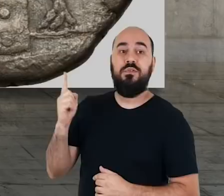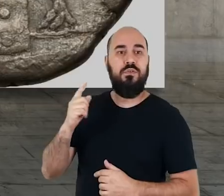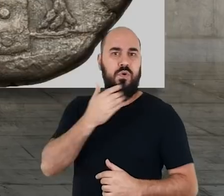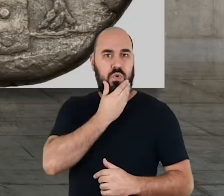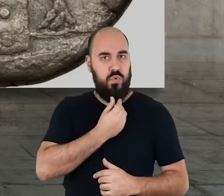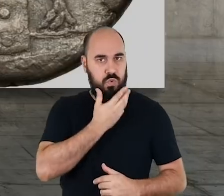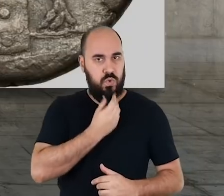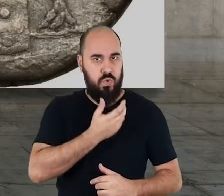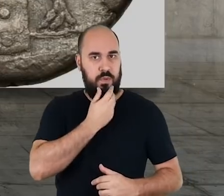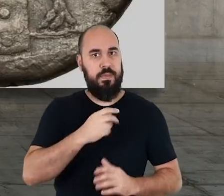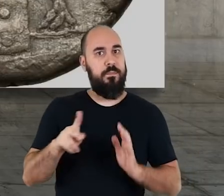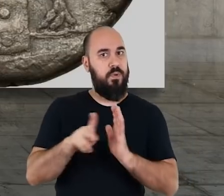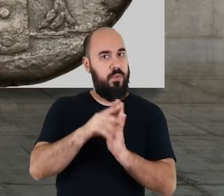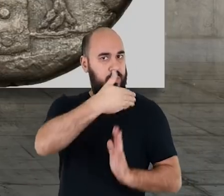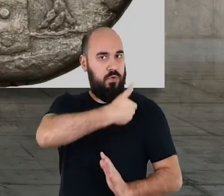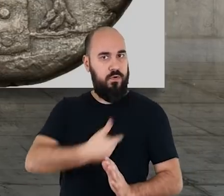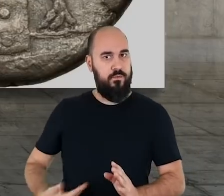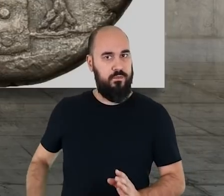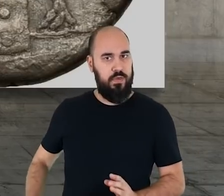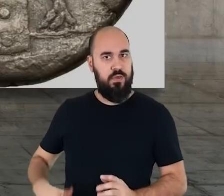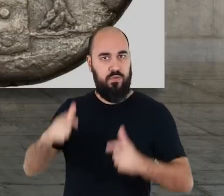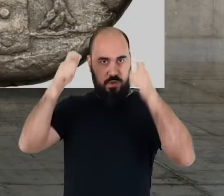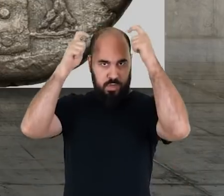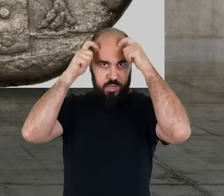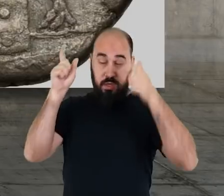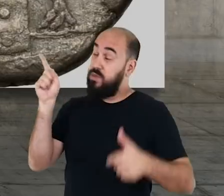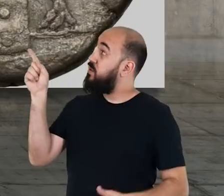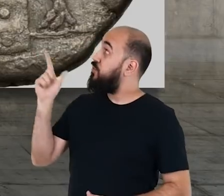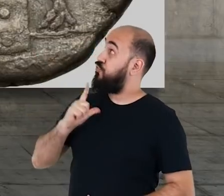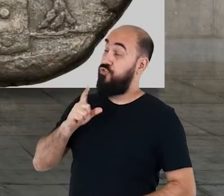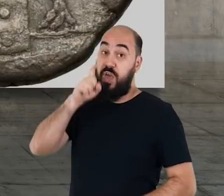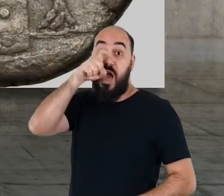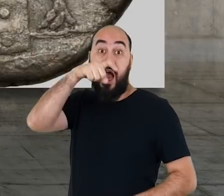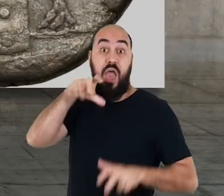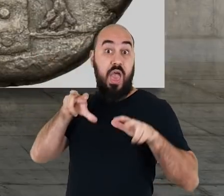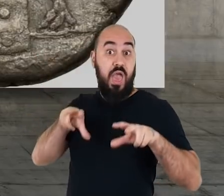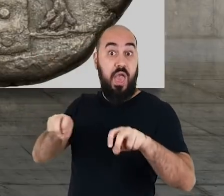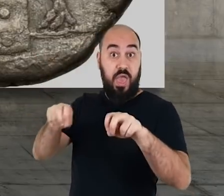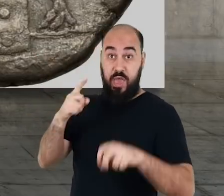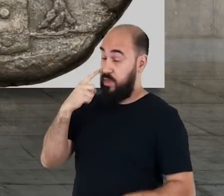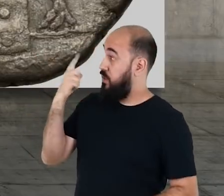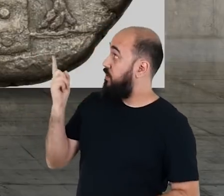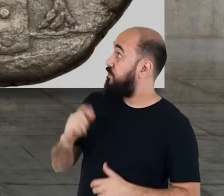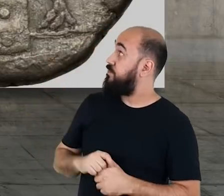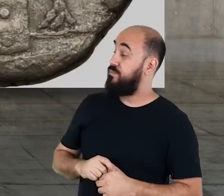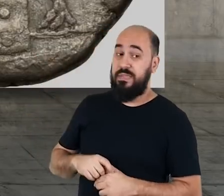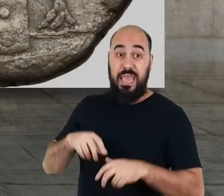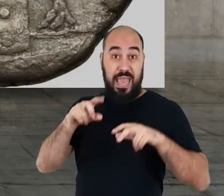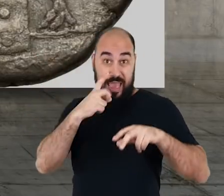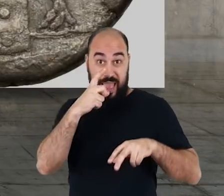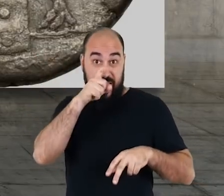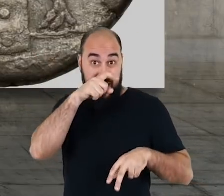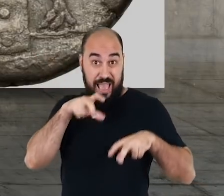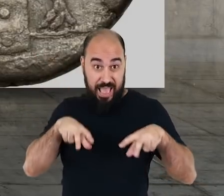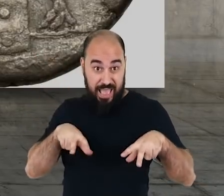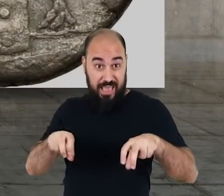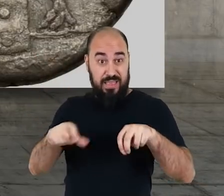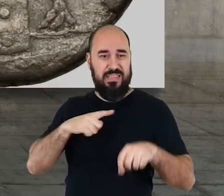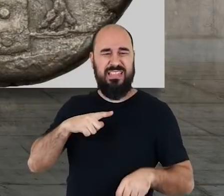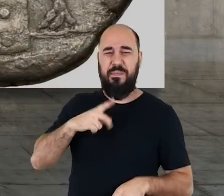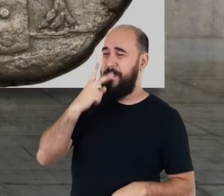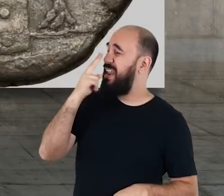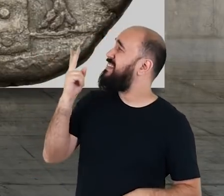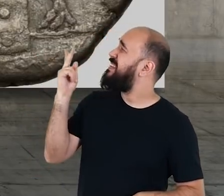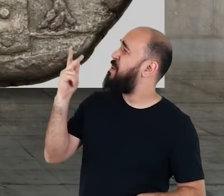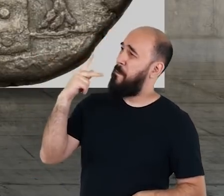símbolo até de Roma. E você percebe que atrás da águia tem duas letras, parece um K e um